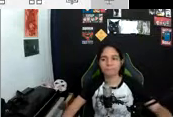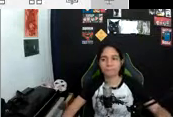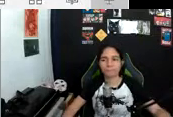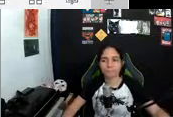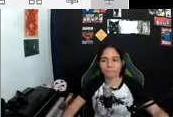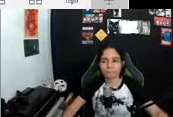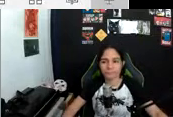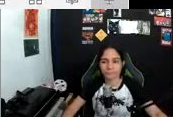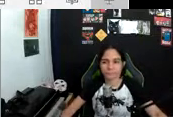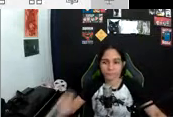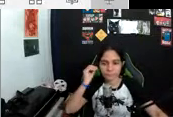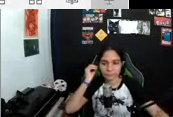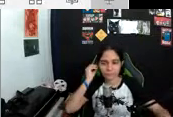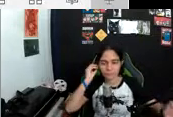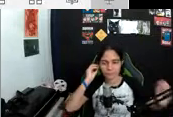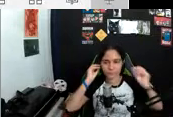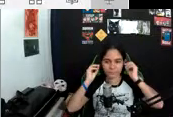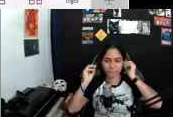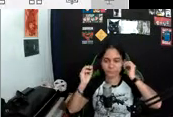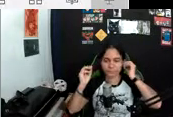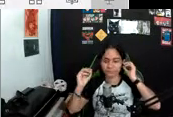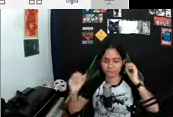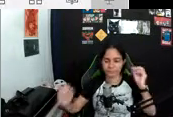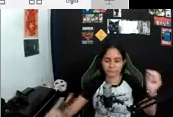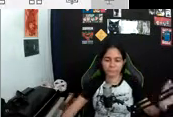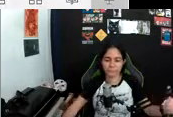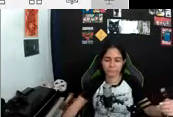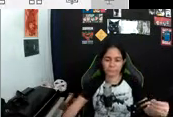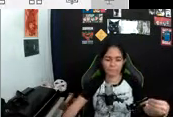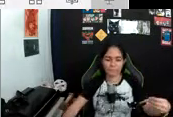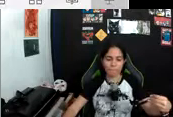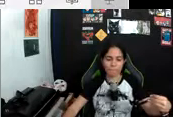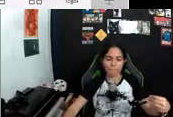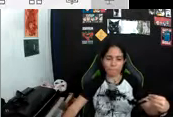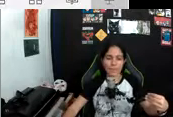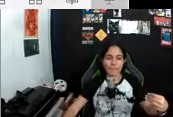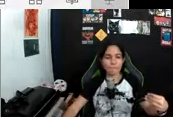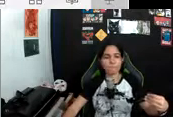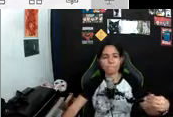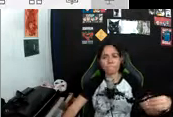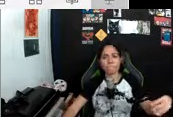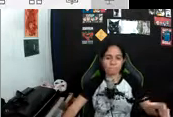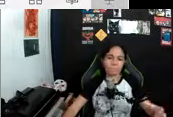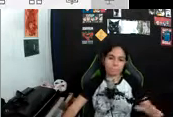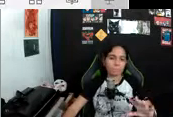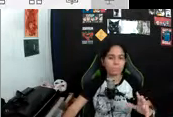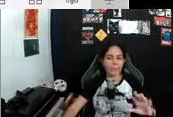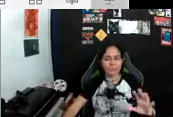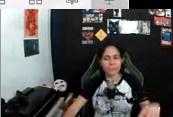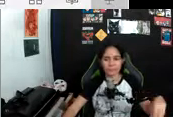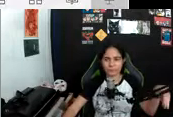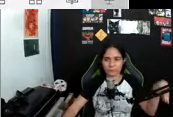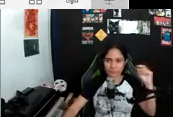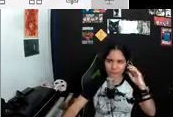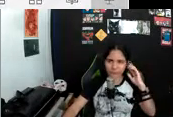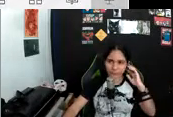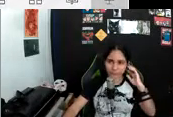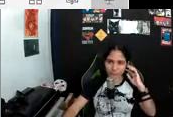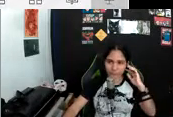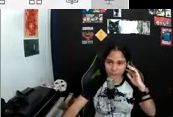Professora, seria pelo o grau de complexidade lá? Não sei se pode ser isso.